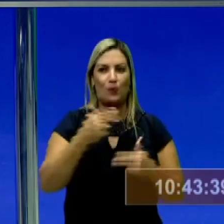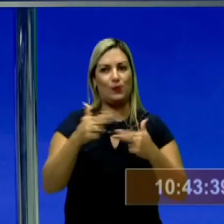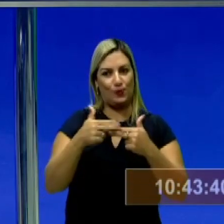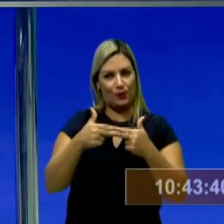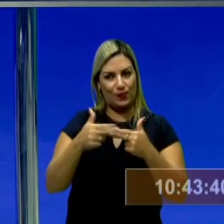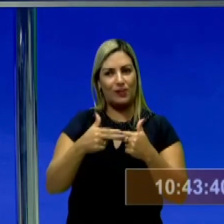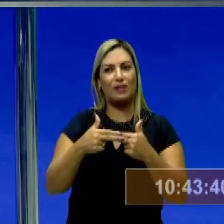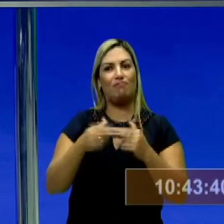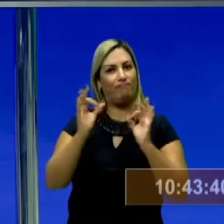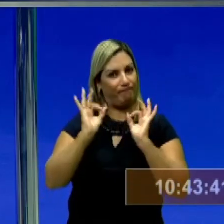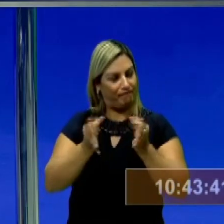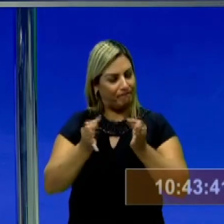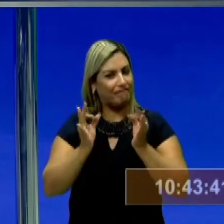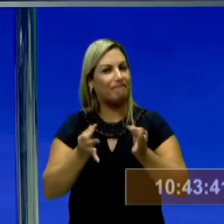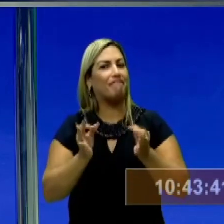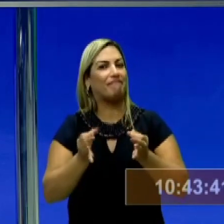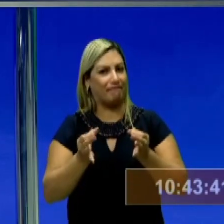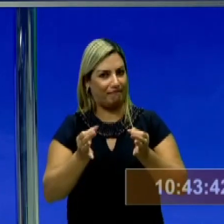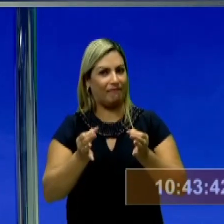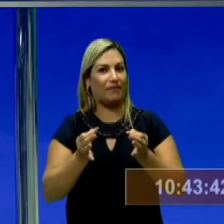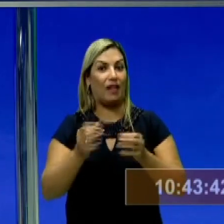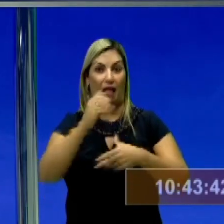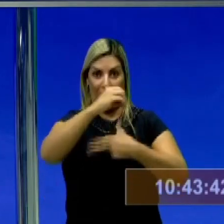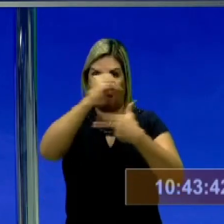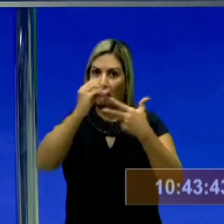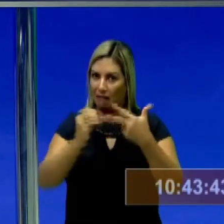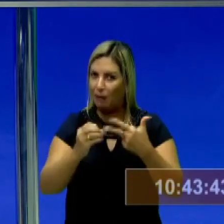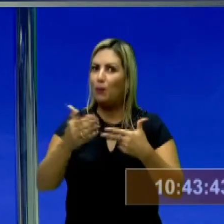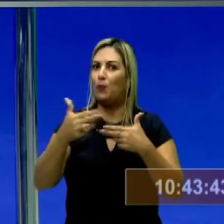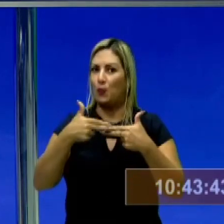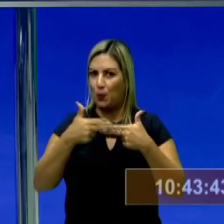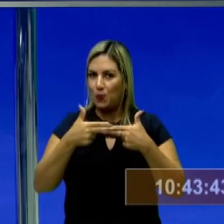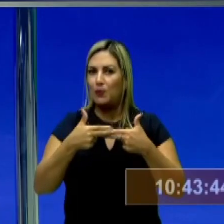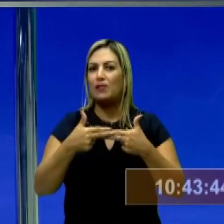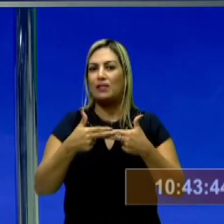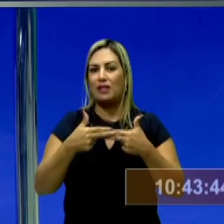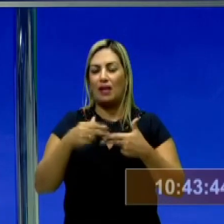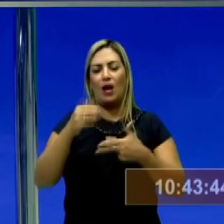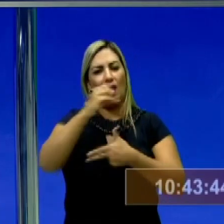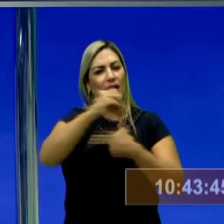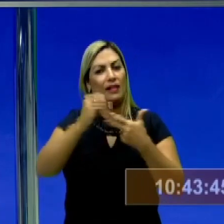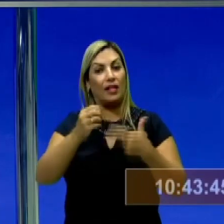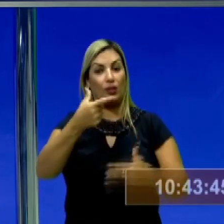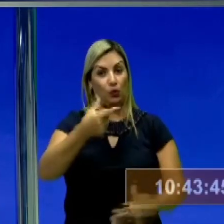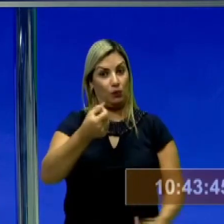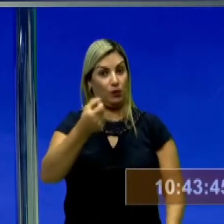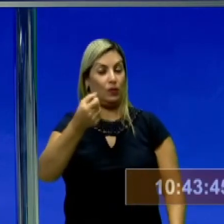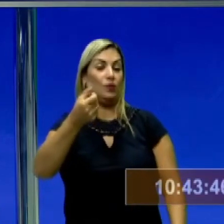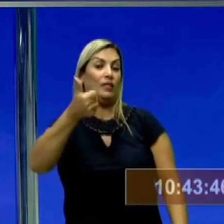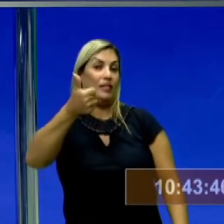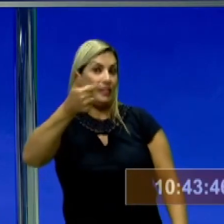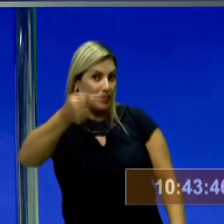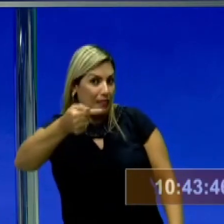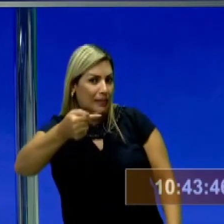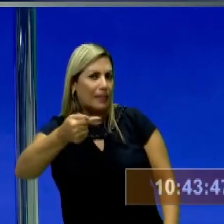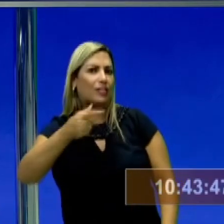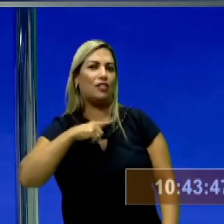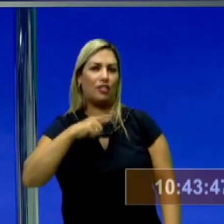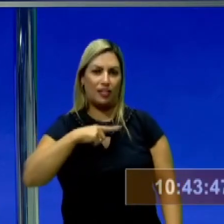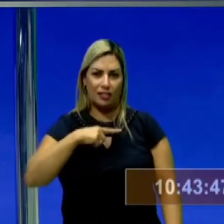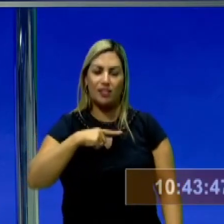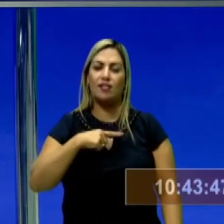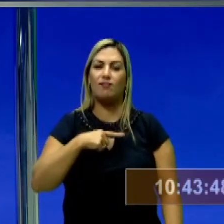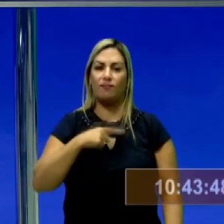exatamente no Enem. No Enem, em 2017, eles soltaram